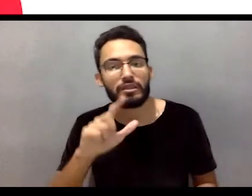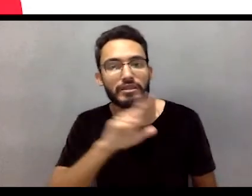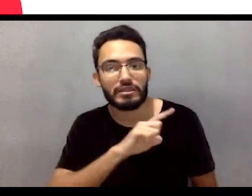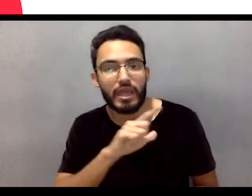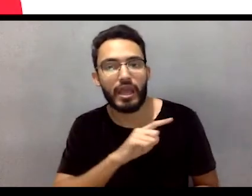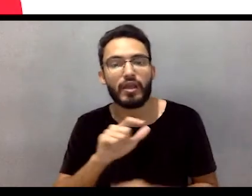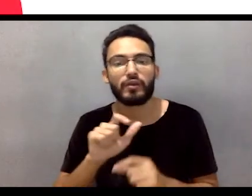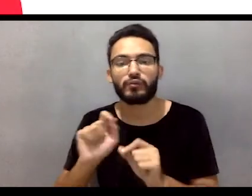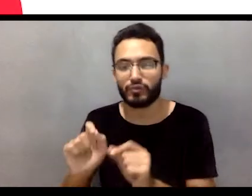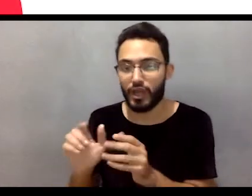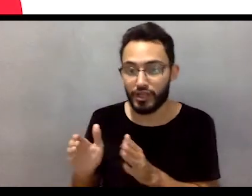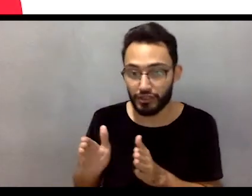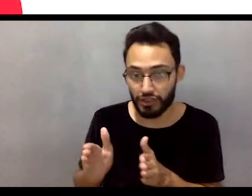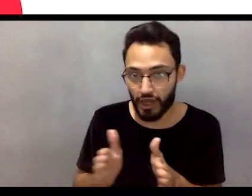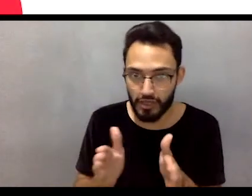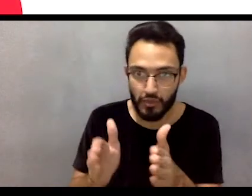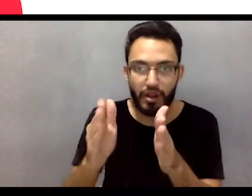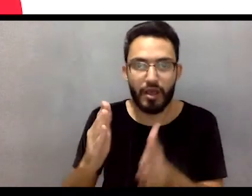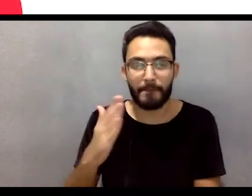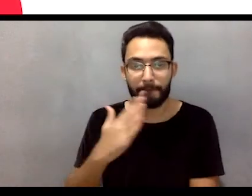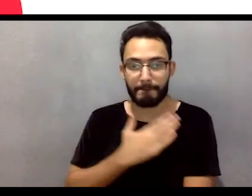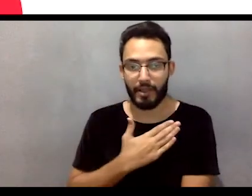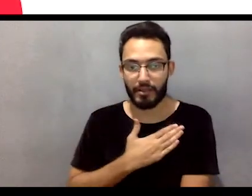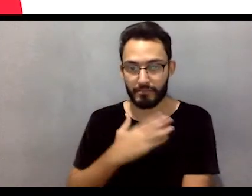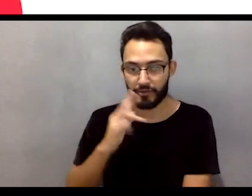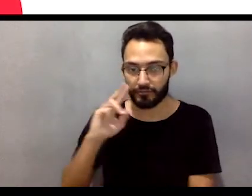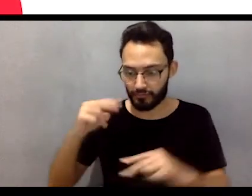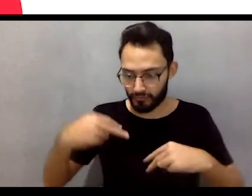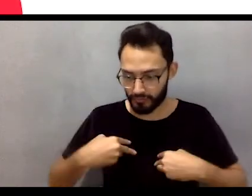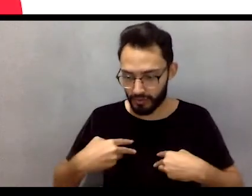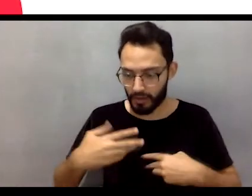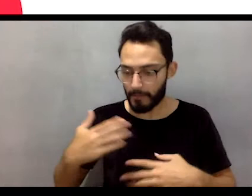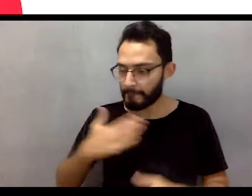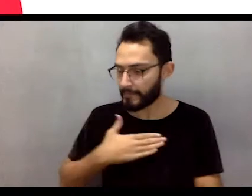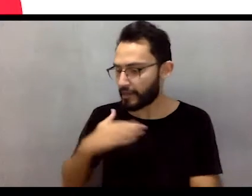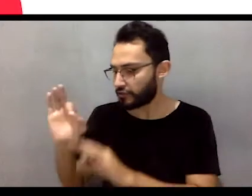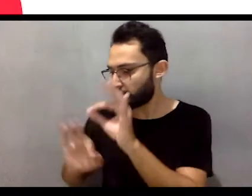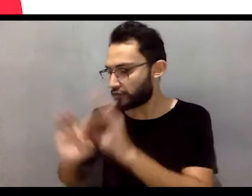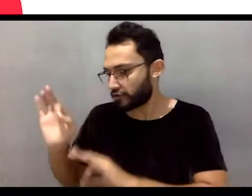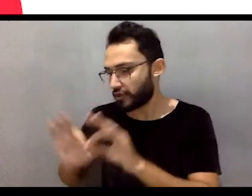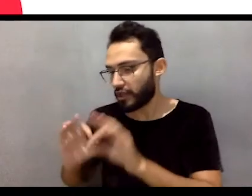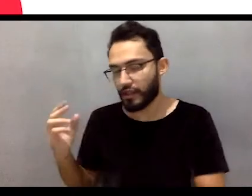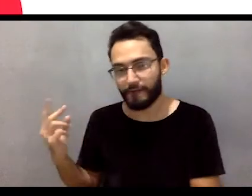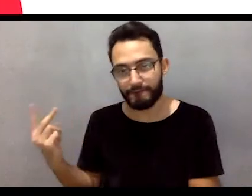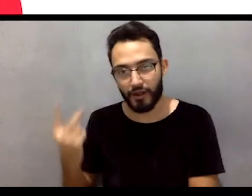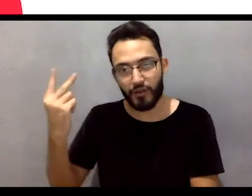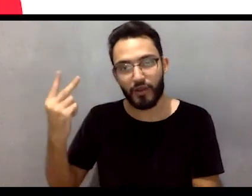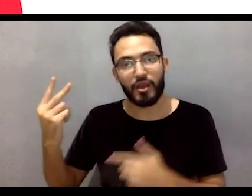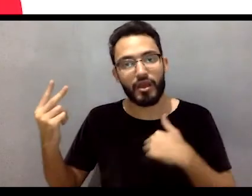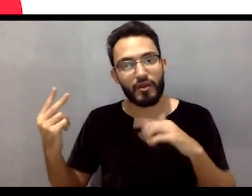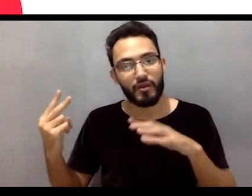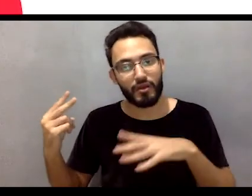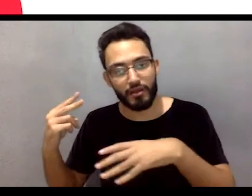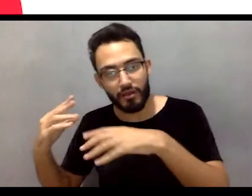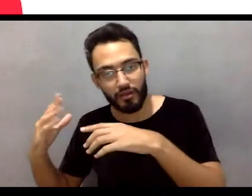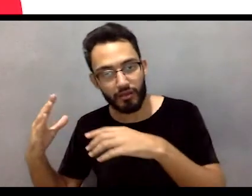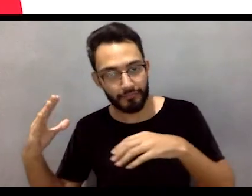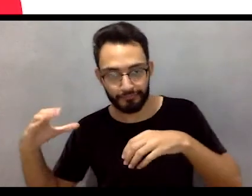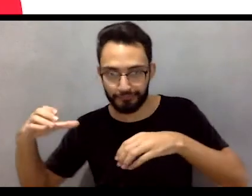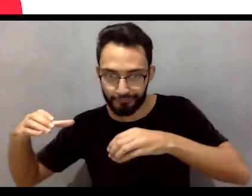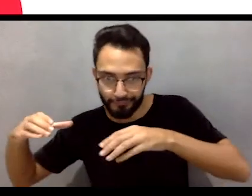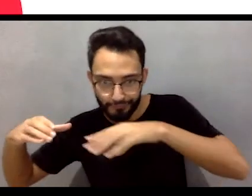este direcionador para mim, para a minha engenharia de valor dentro do que eu estou fazendo? Pode